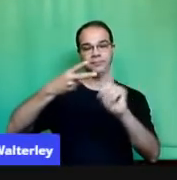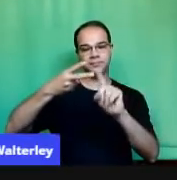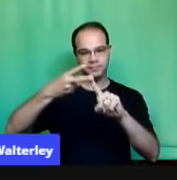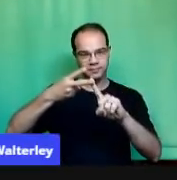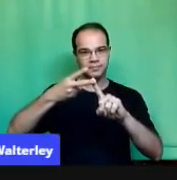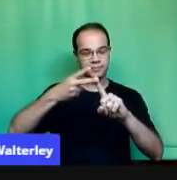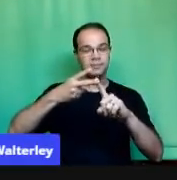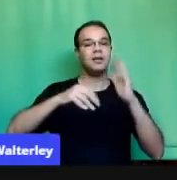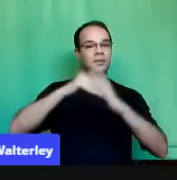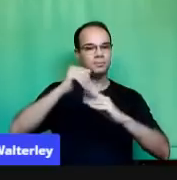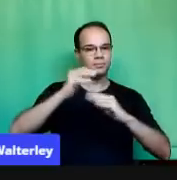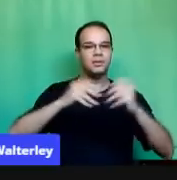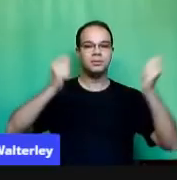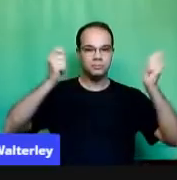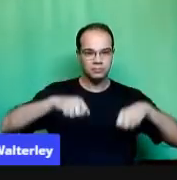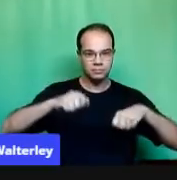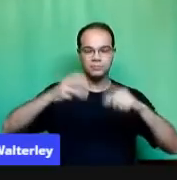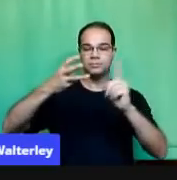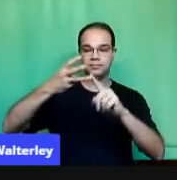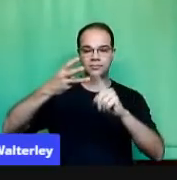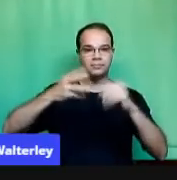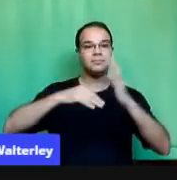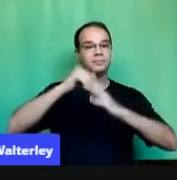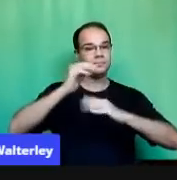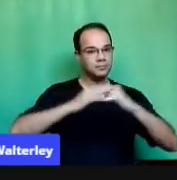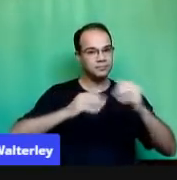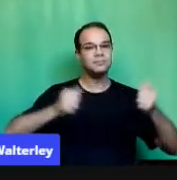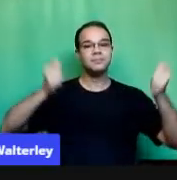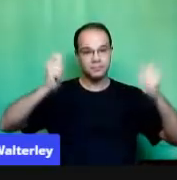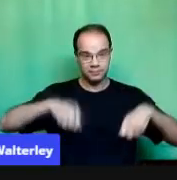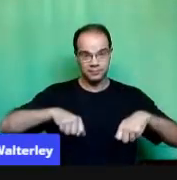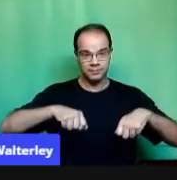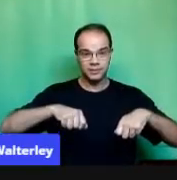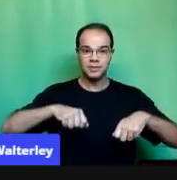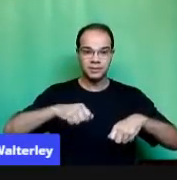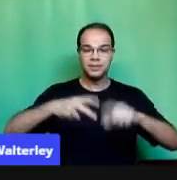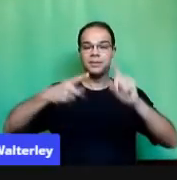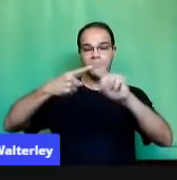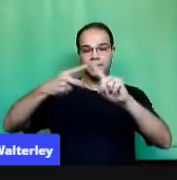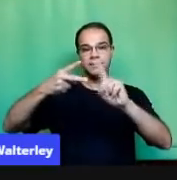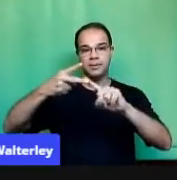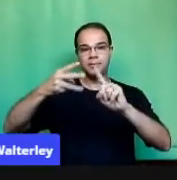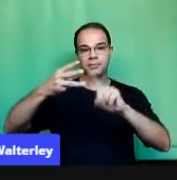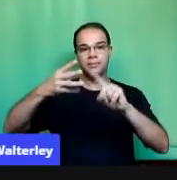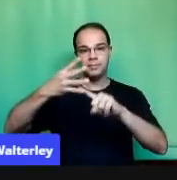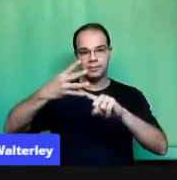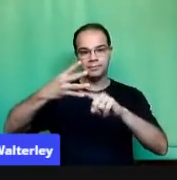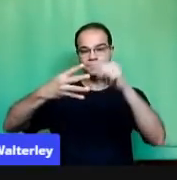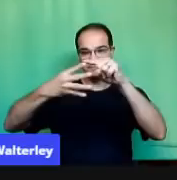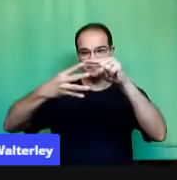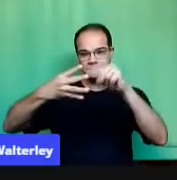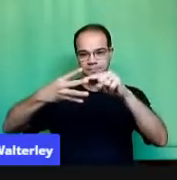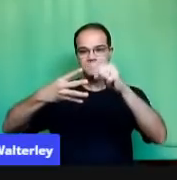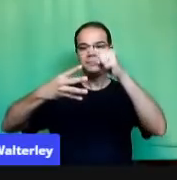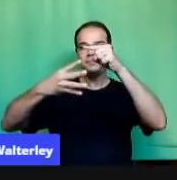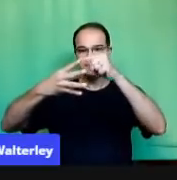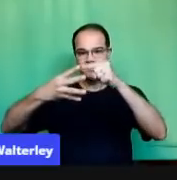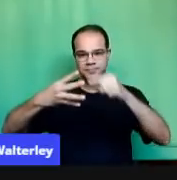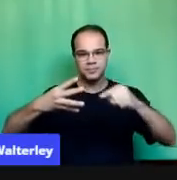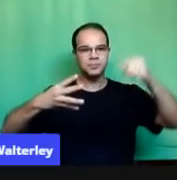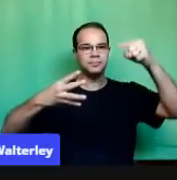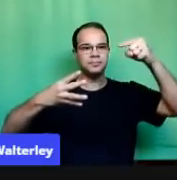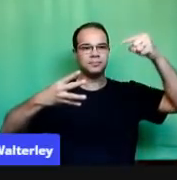dentro desses campos nós temos as habilidades que se subdividem e cada habilidade é desenvolvida de uma